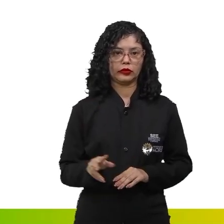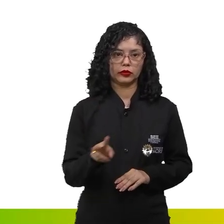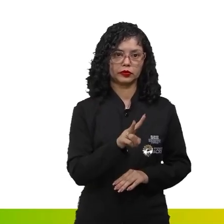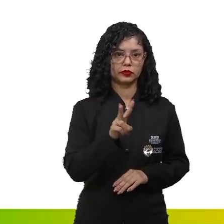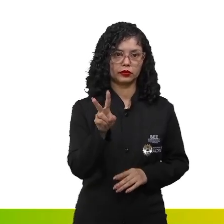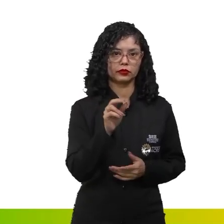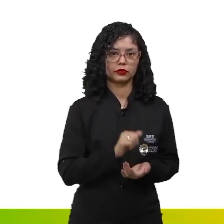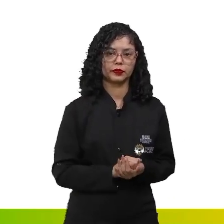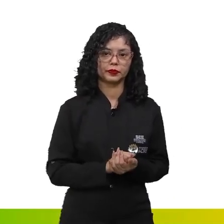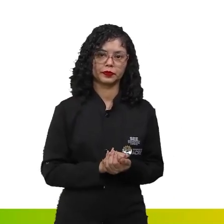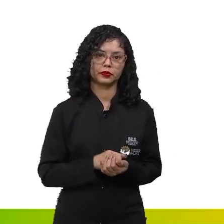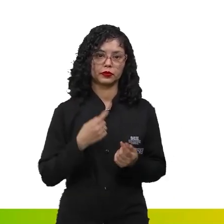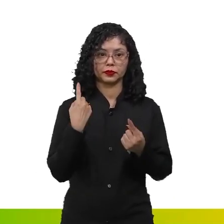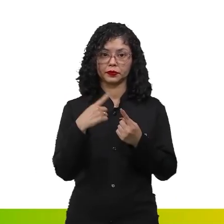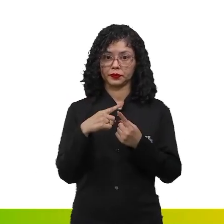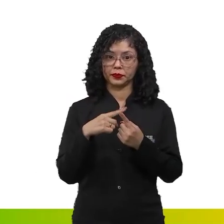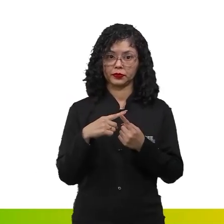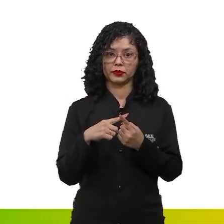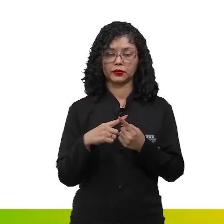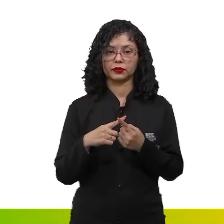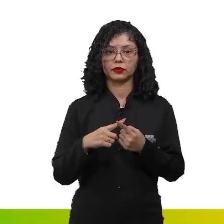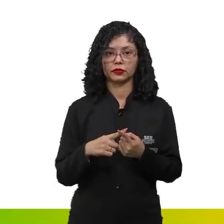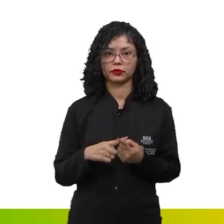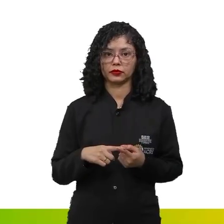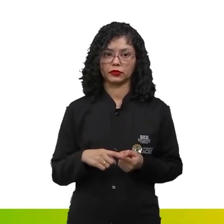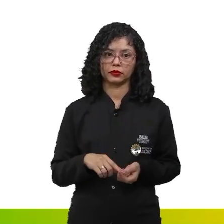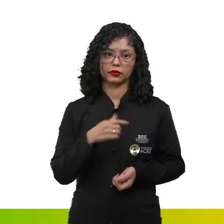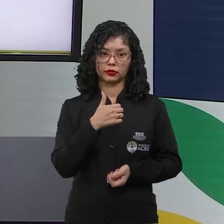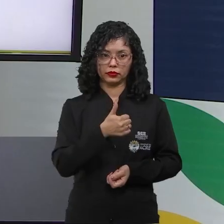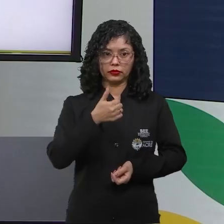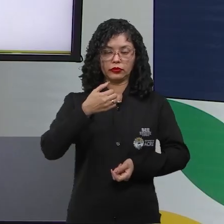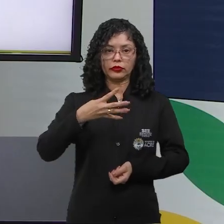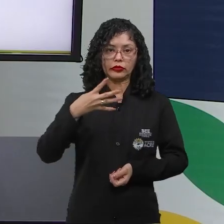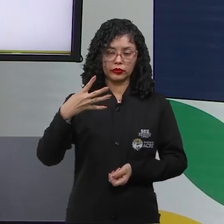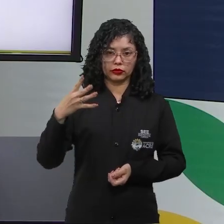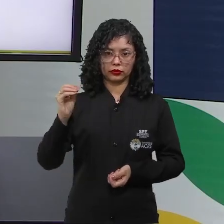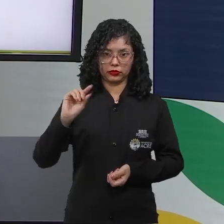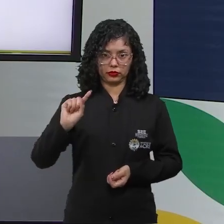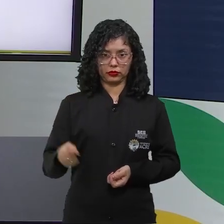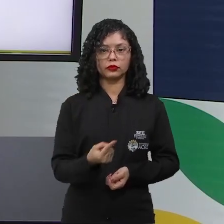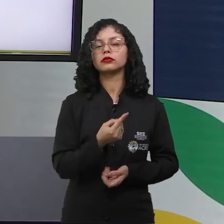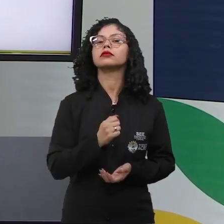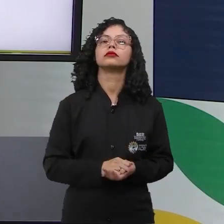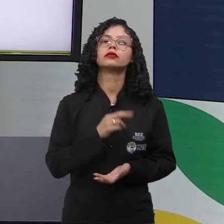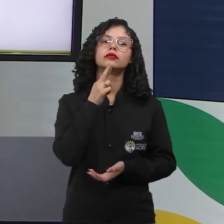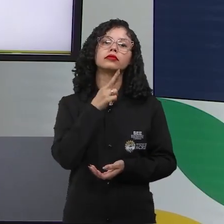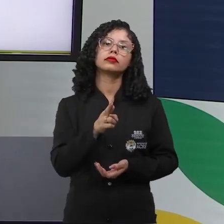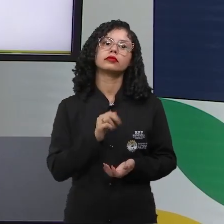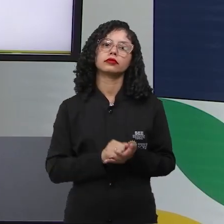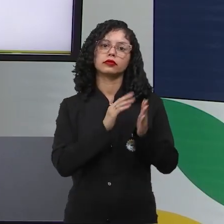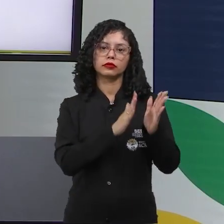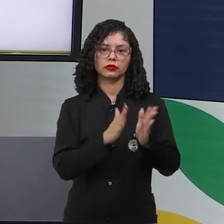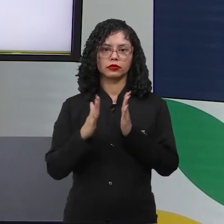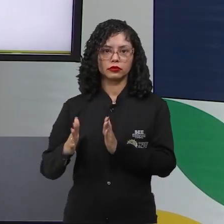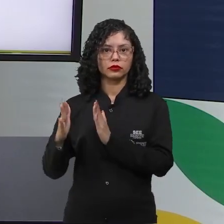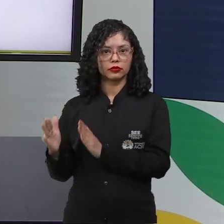valor do prêmio do primeiro colocado, 144 mil. E nós resolvemos usando